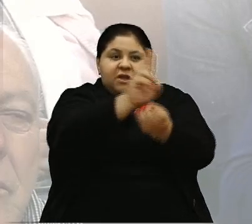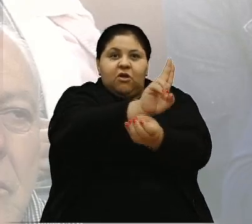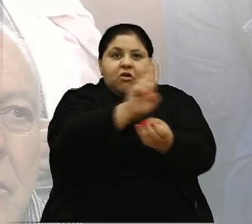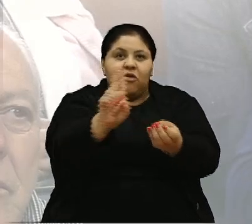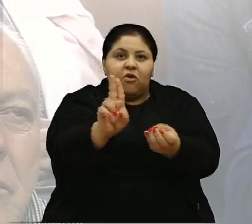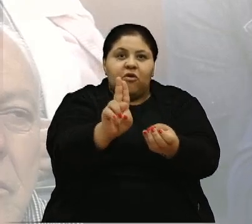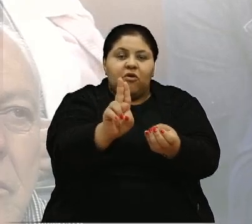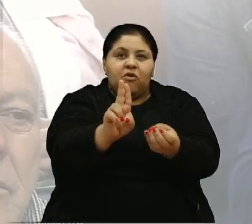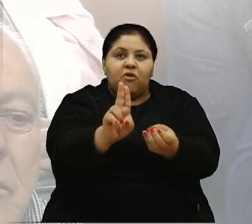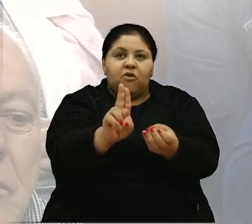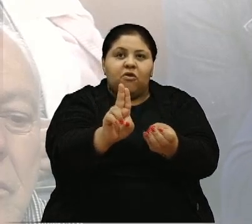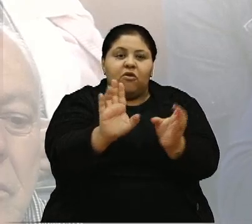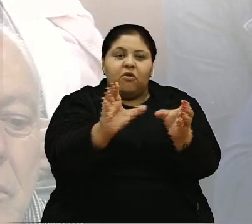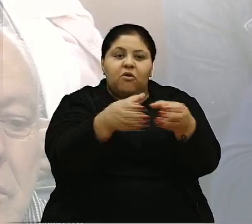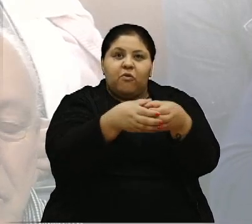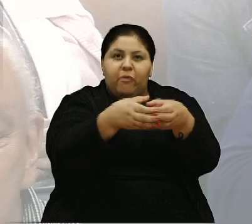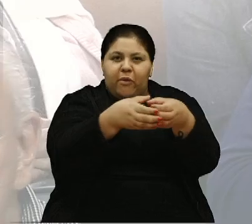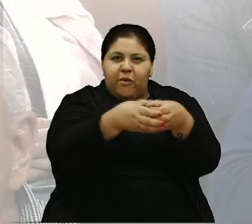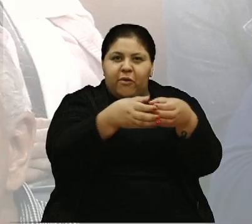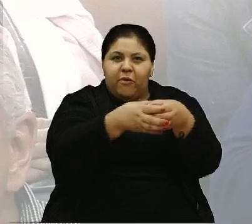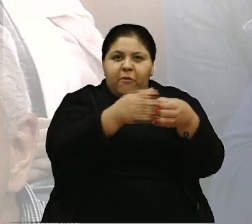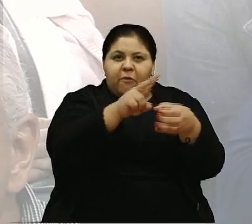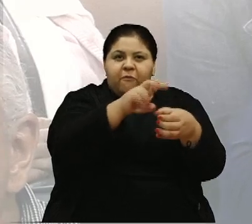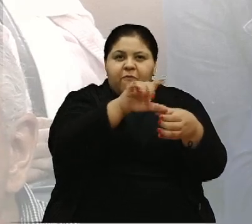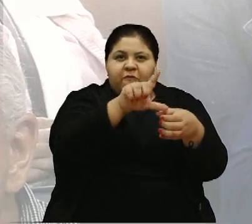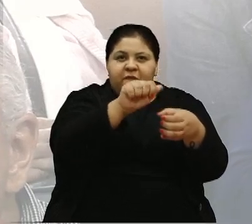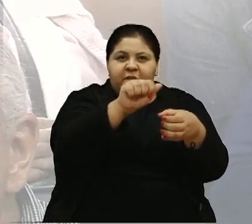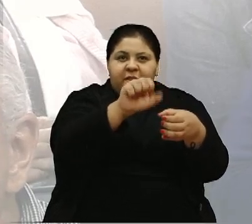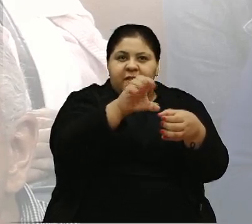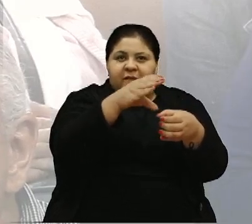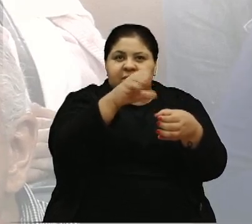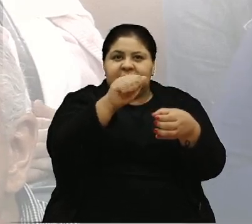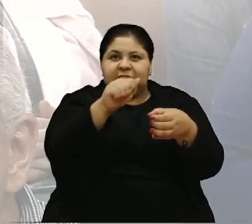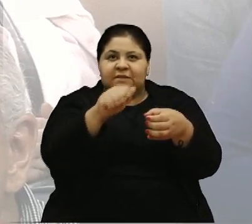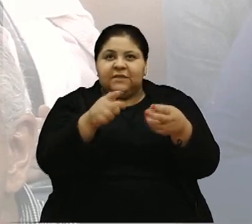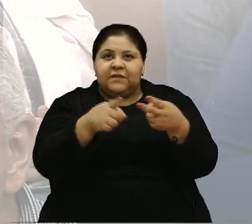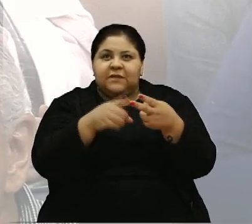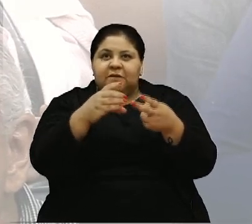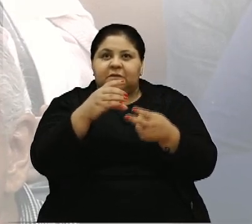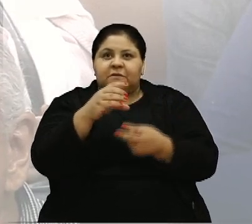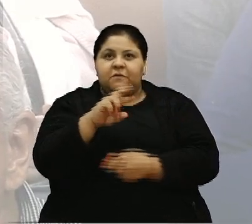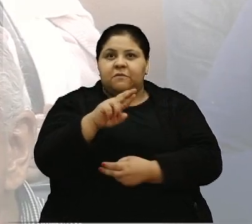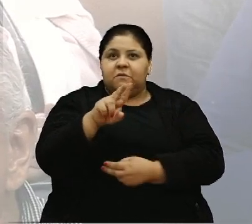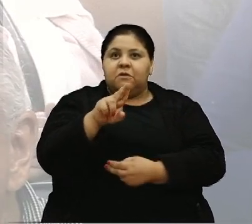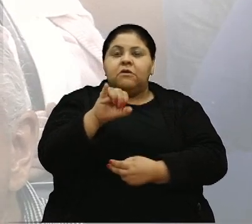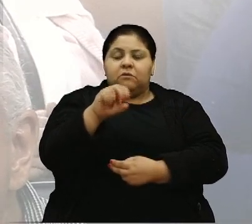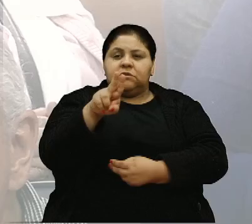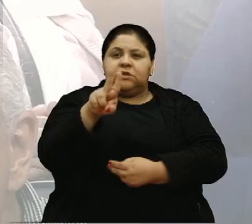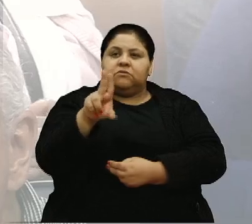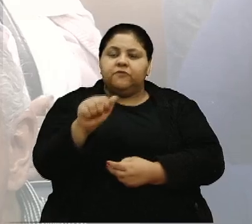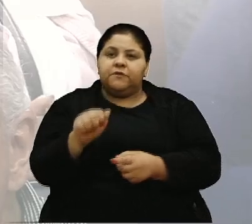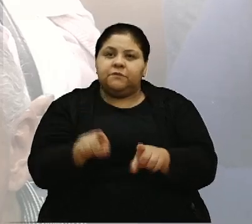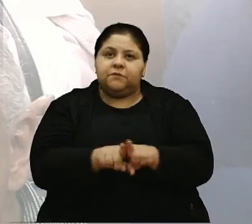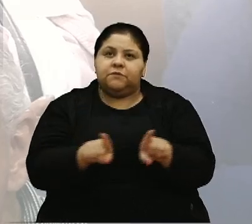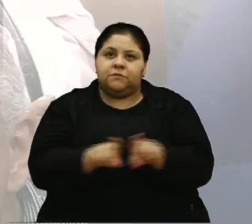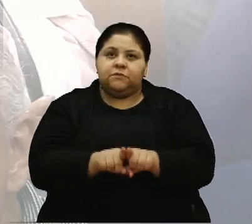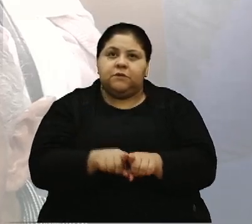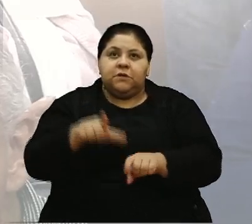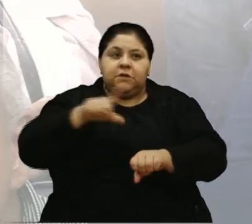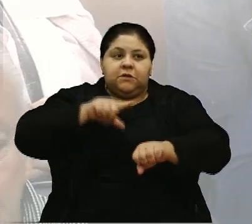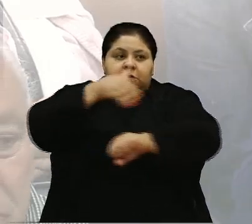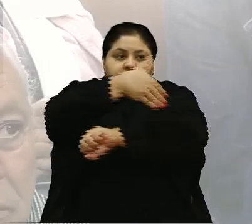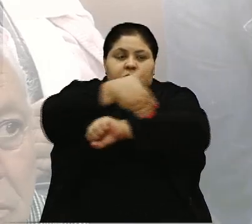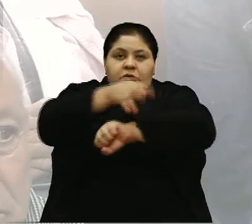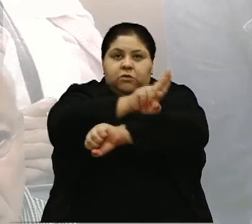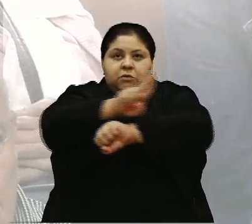o distrito de Vila Seca e Criúva, numa estrada municipal, onde as pessoas terão, então, um endereço para